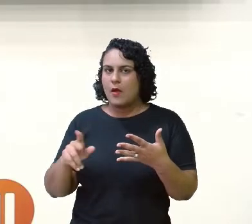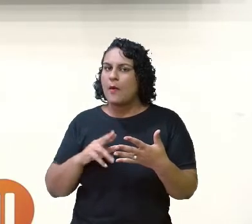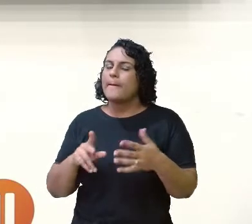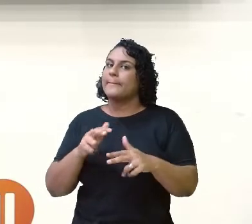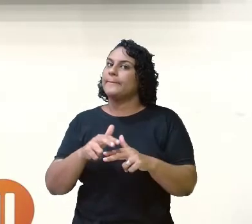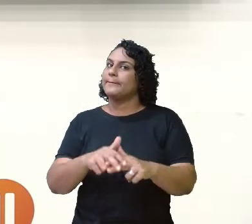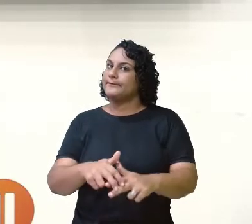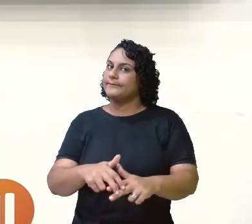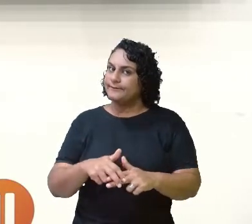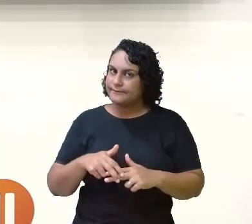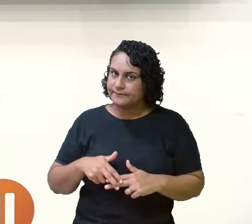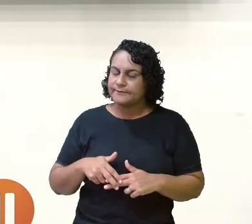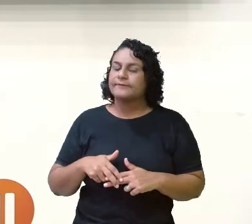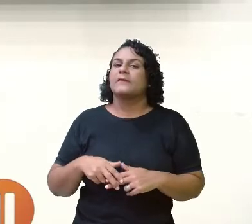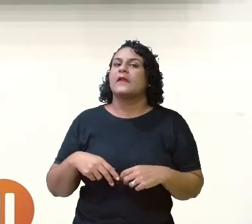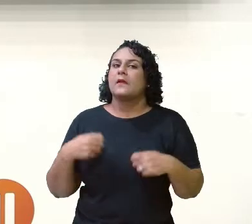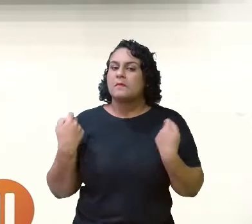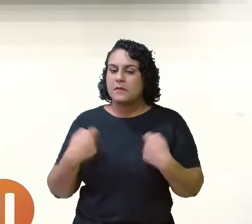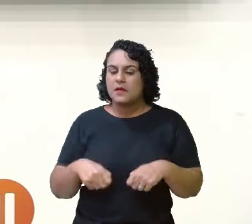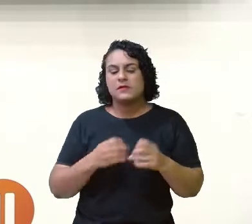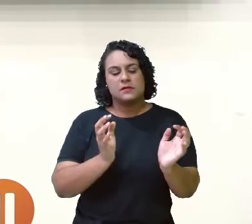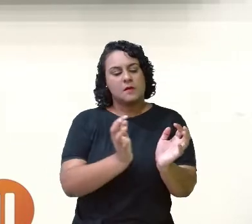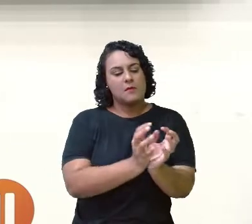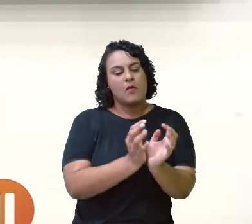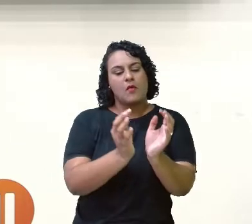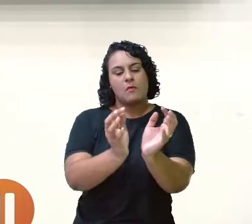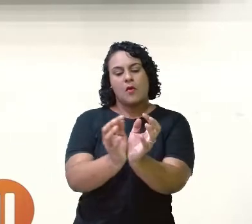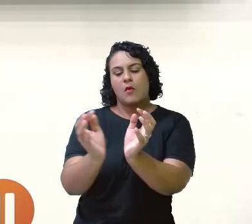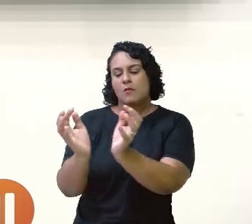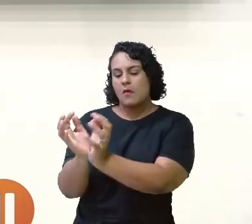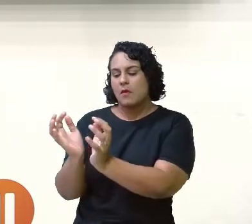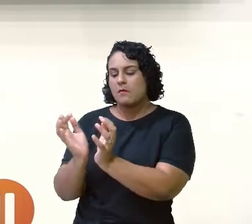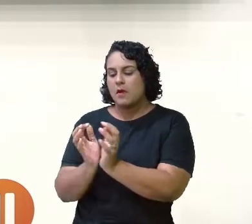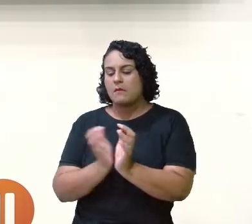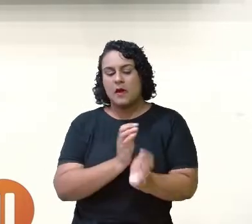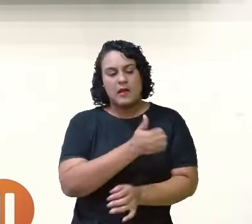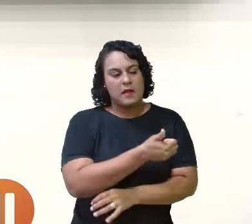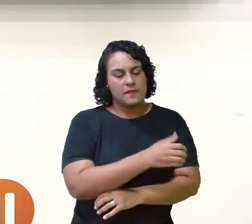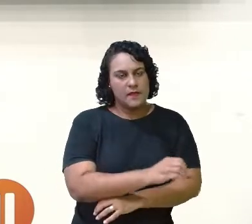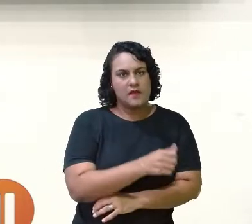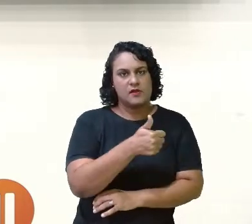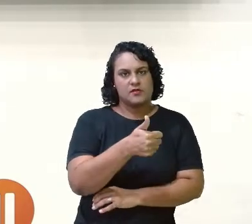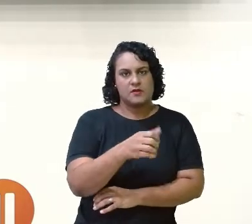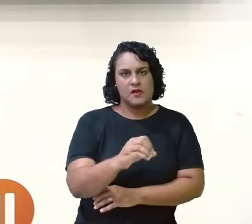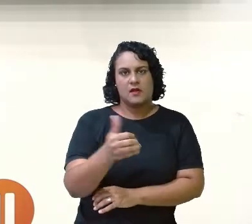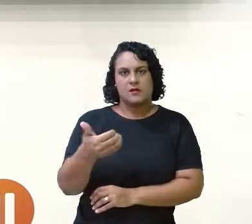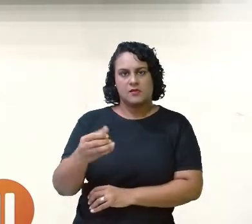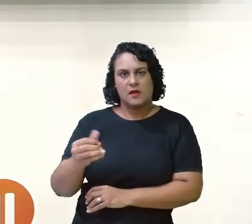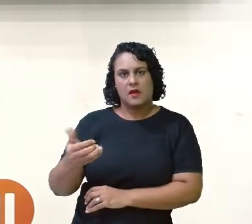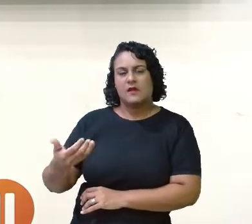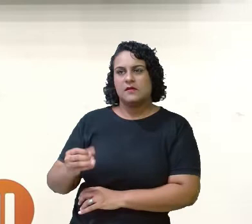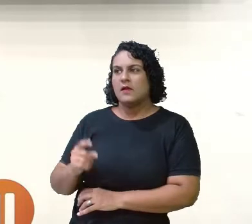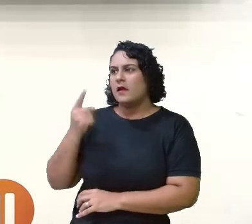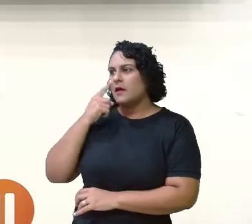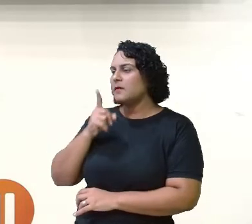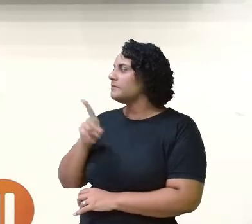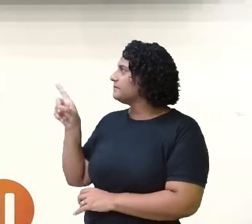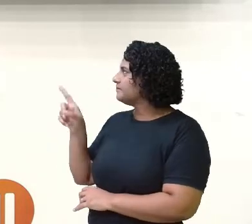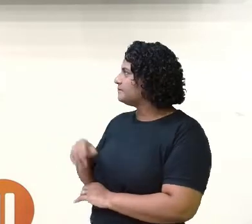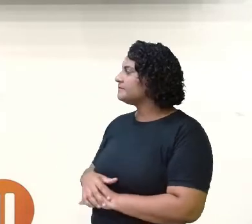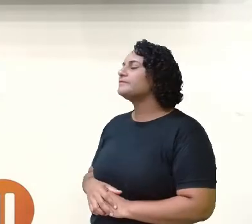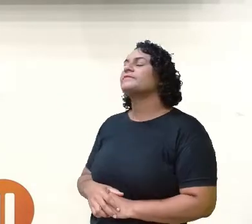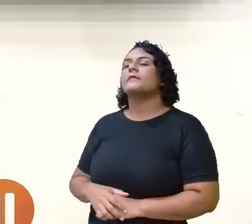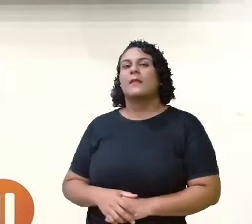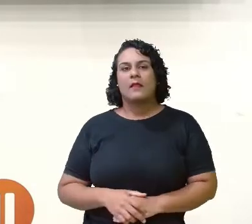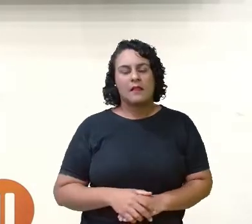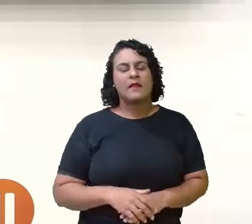faz esses agrupamentos, esses blocos, né? De 10 em 10, como tem aqui. E a gente vai